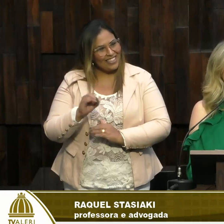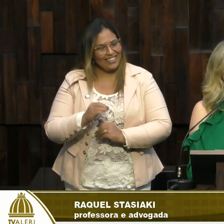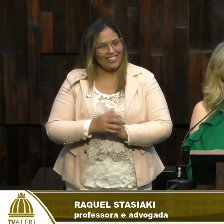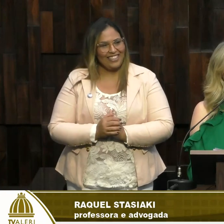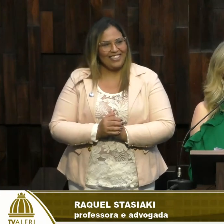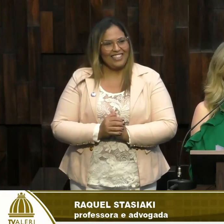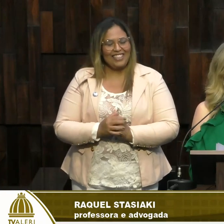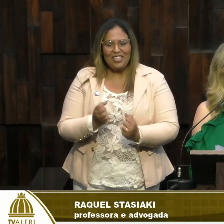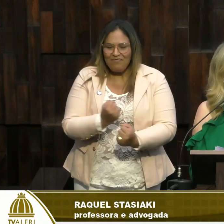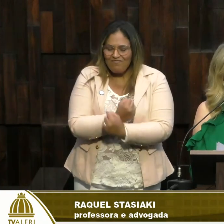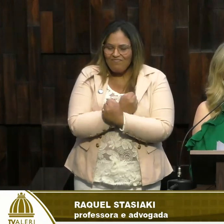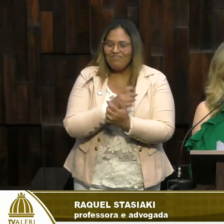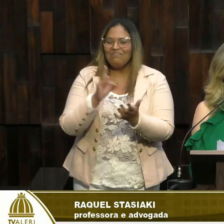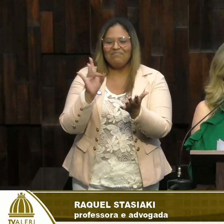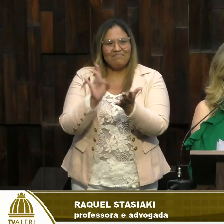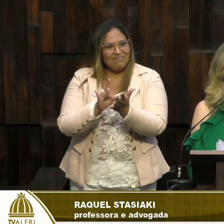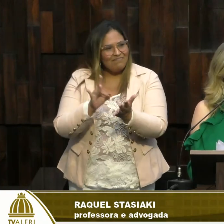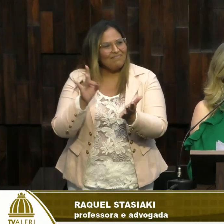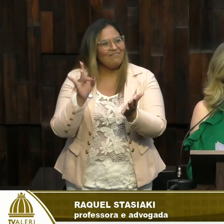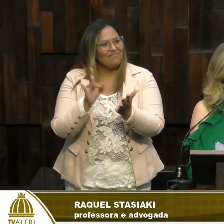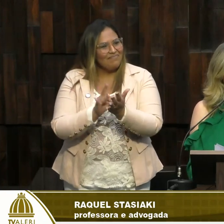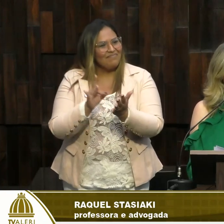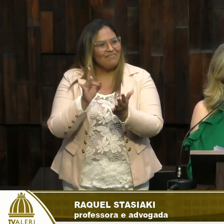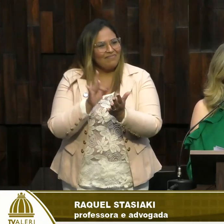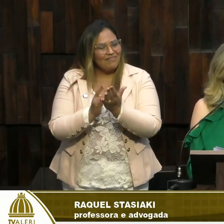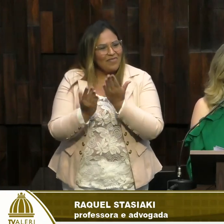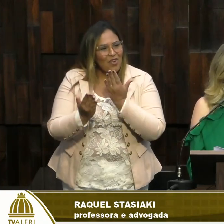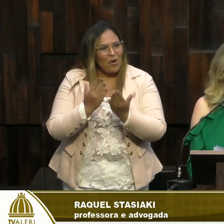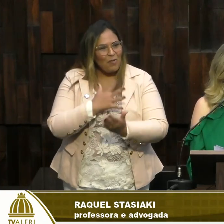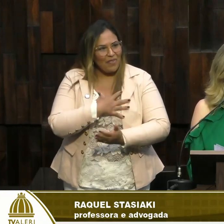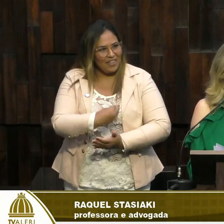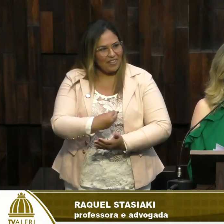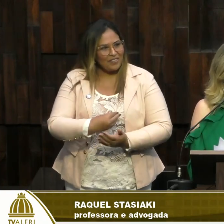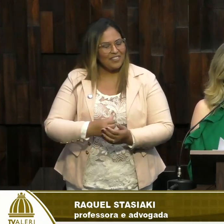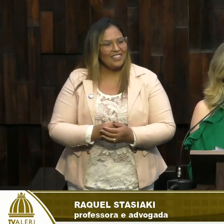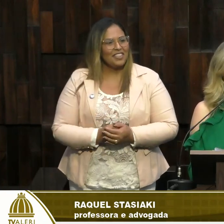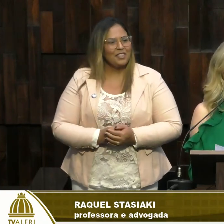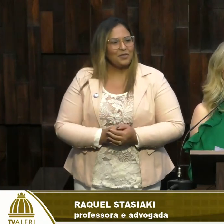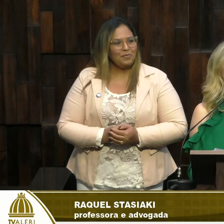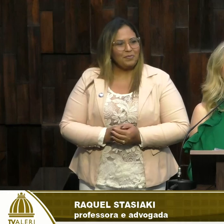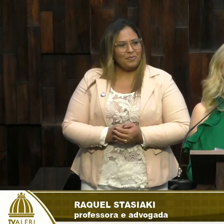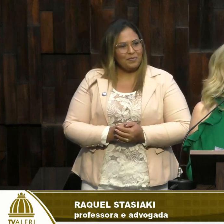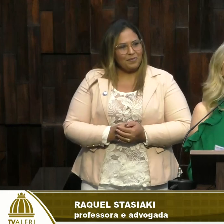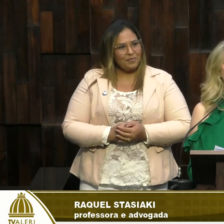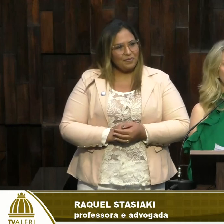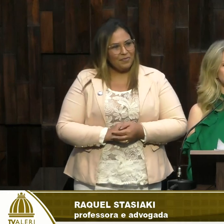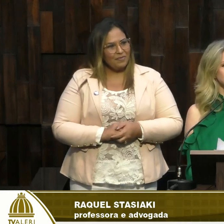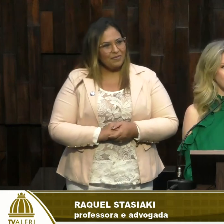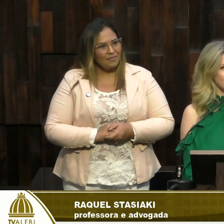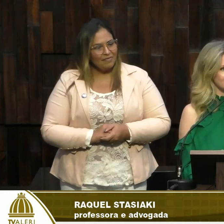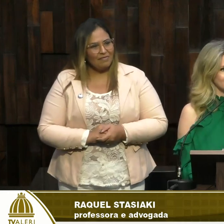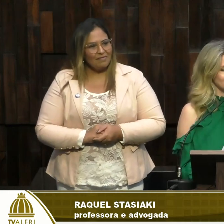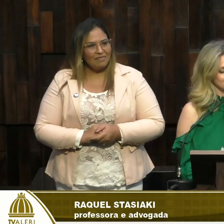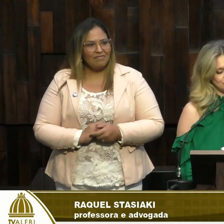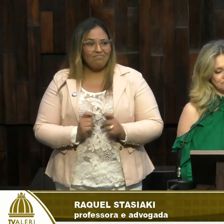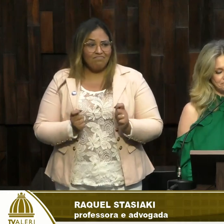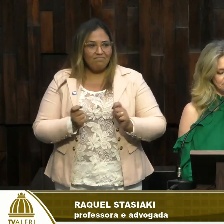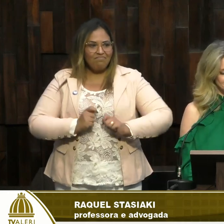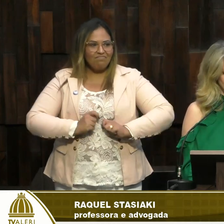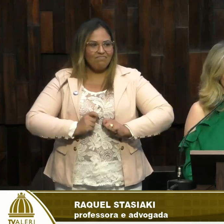fato, me abraçaram como uma grande filha. Bom, eu posso falar